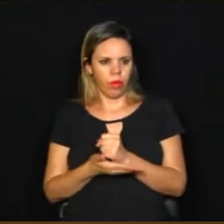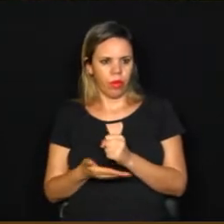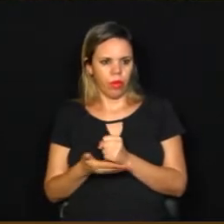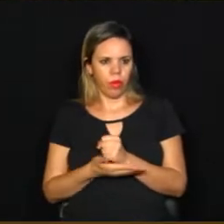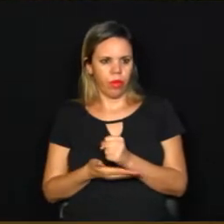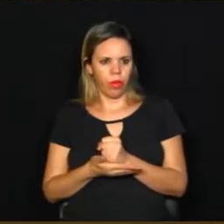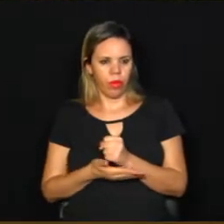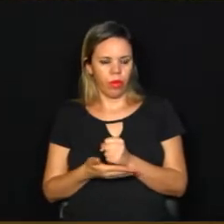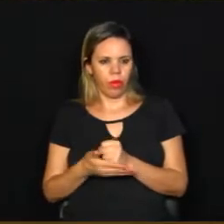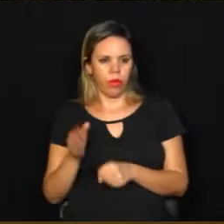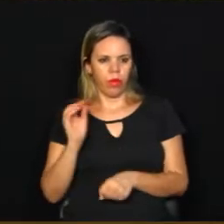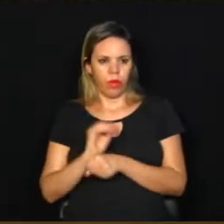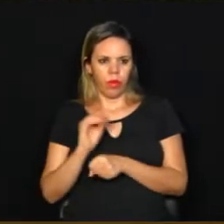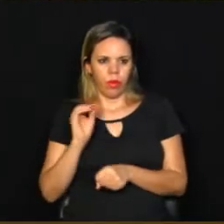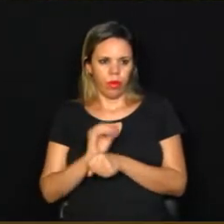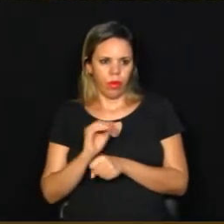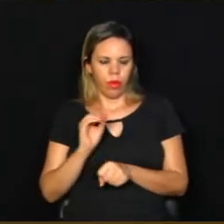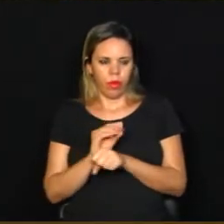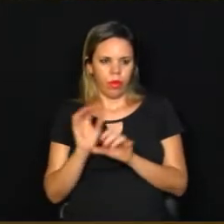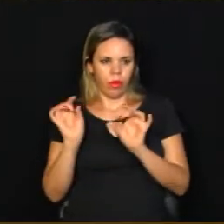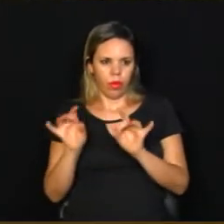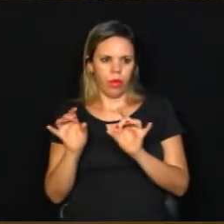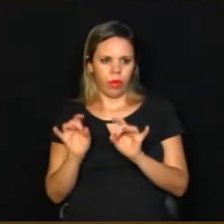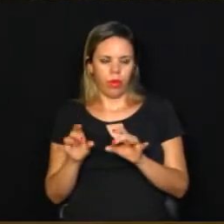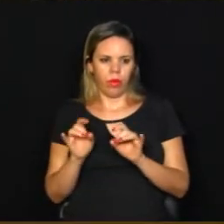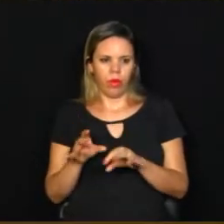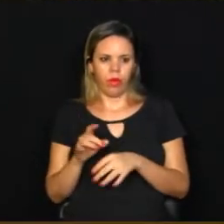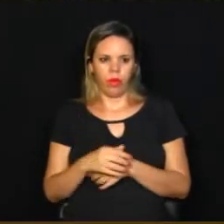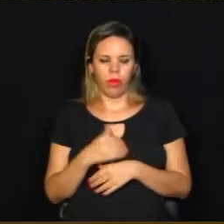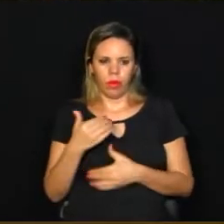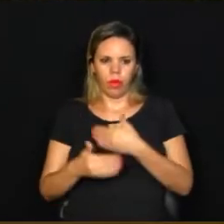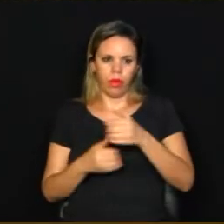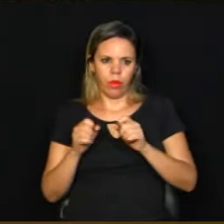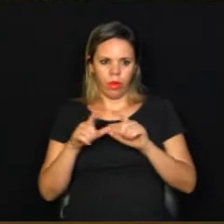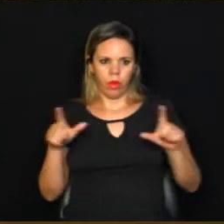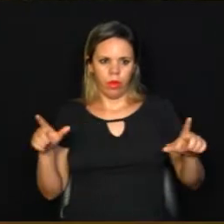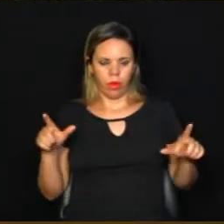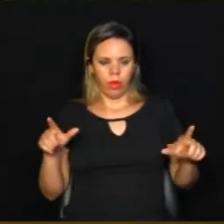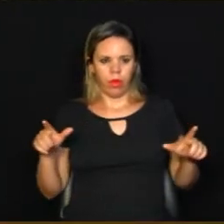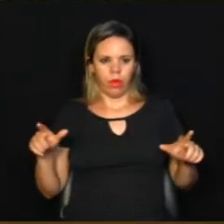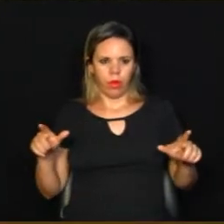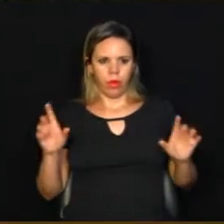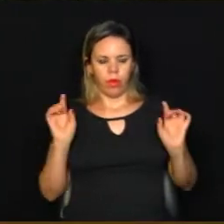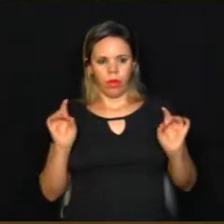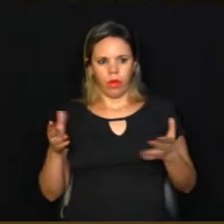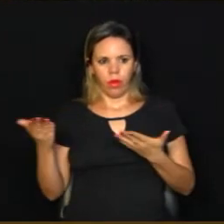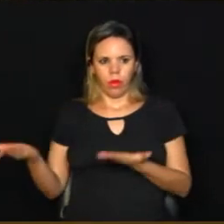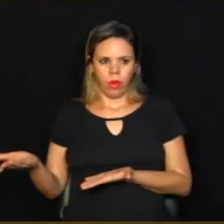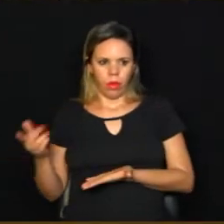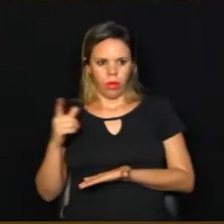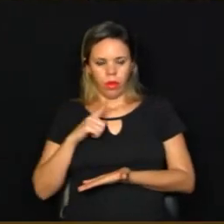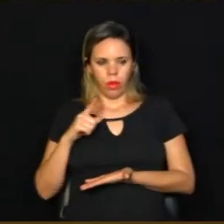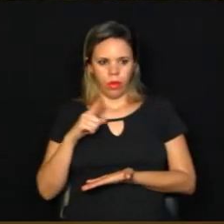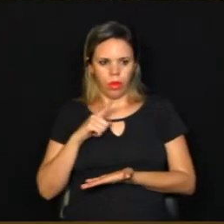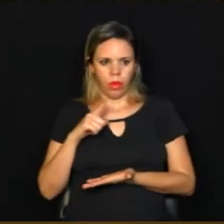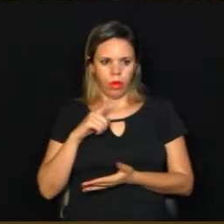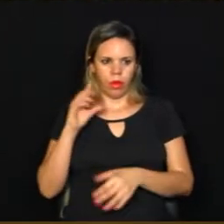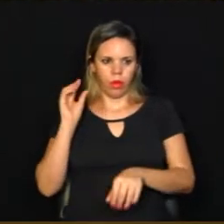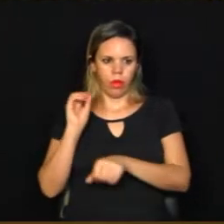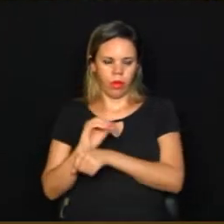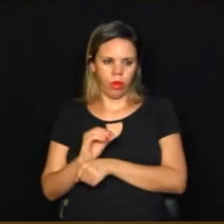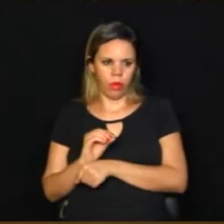básica, e a proteção especial. E aí, que é o próximo slide, na proteção especial nós temos a